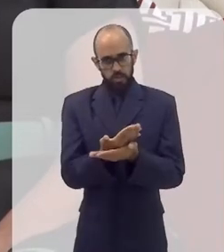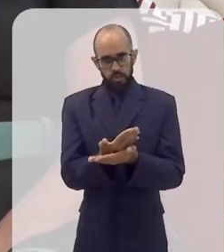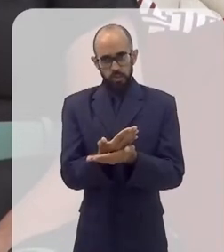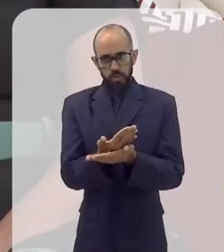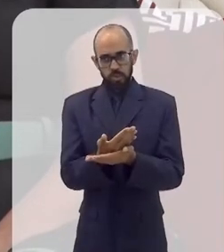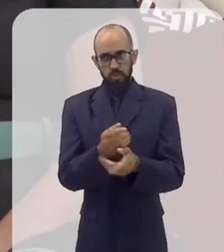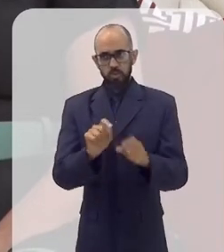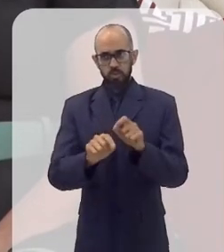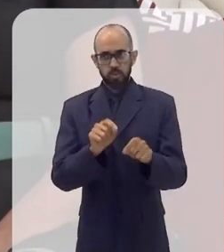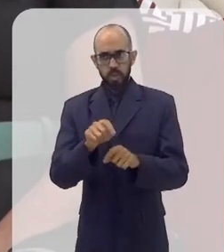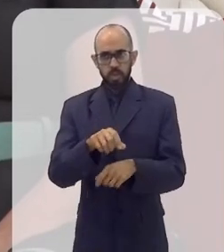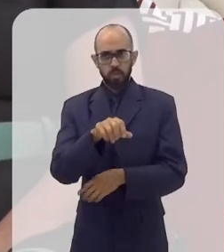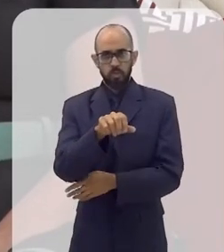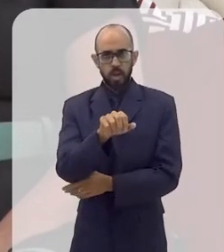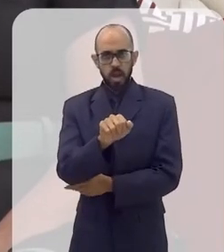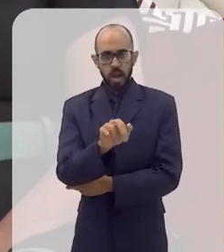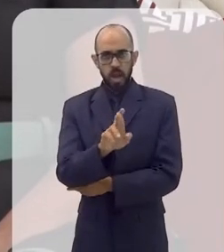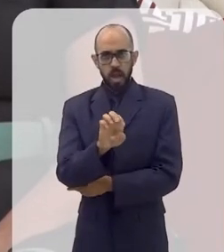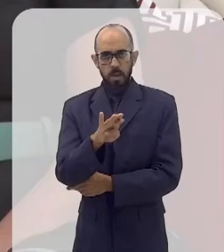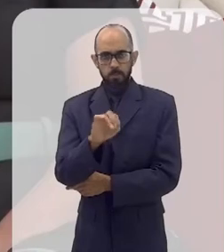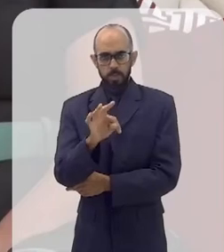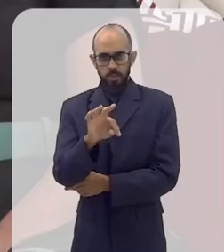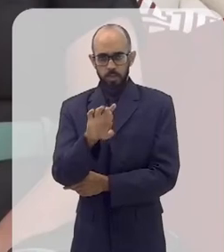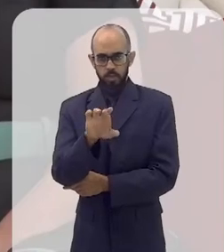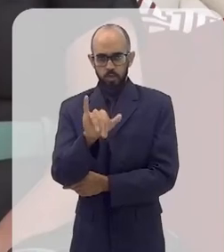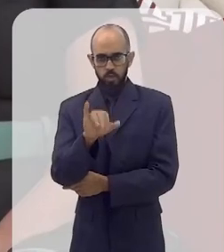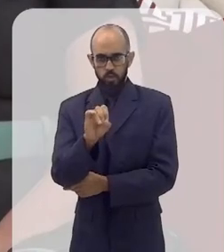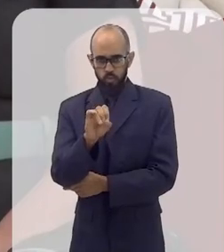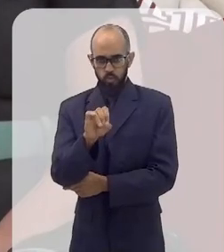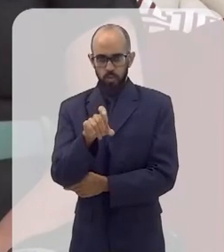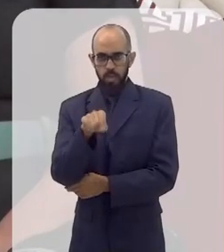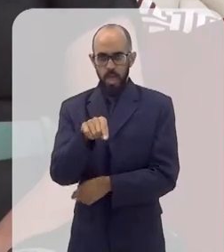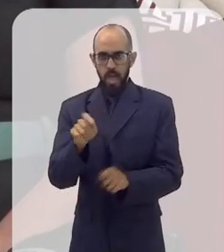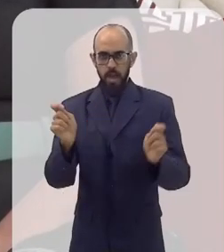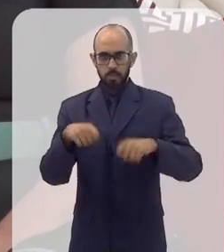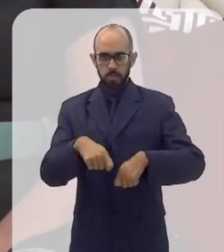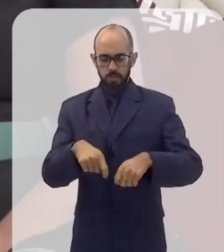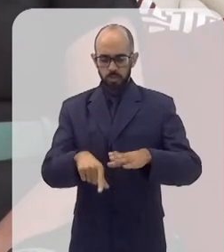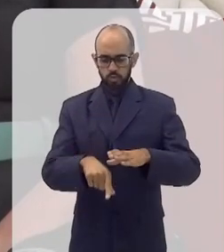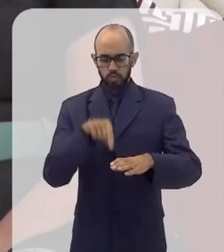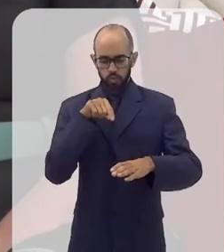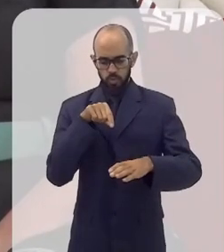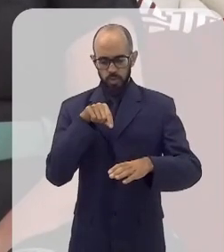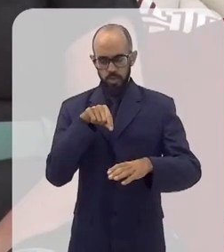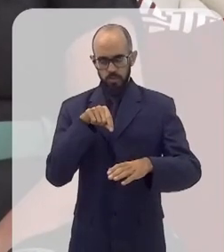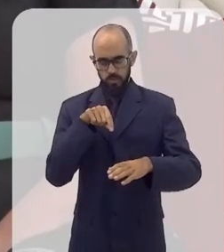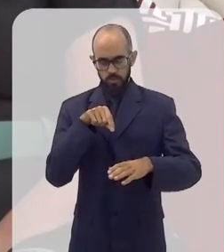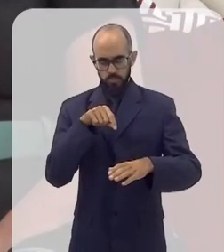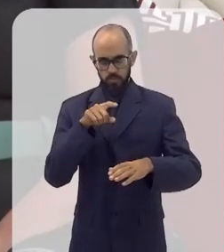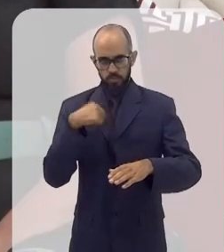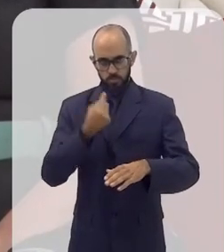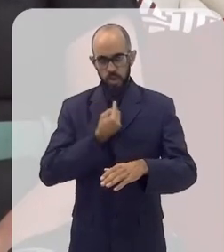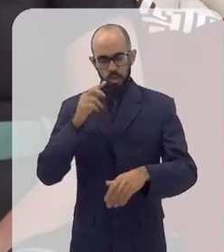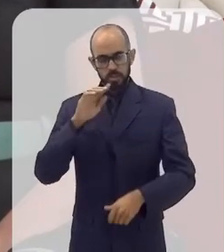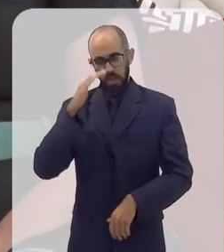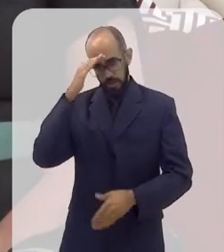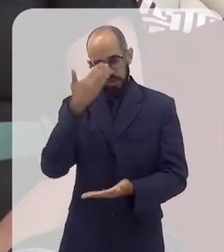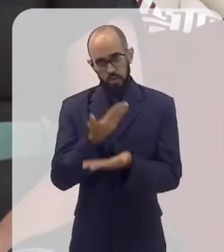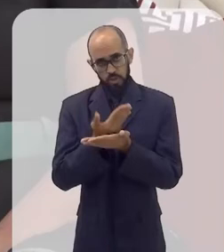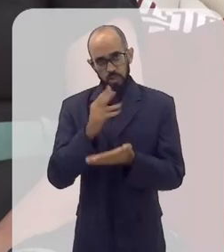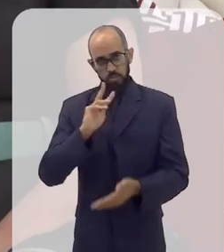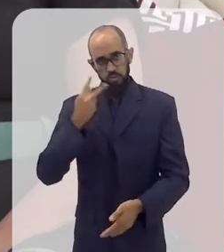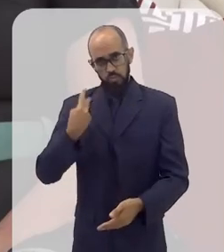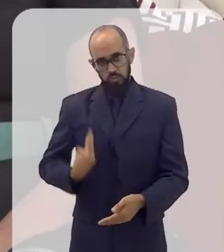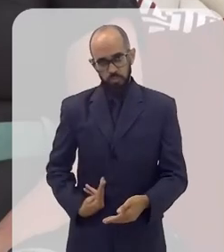arbítrio. O arbítrio é o poder de se fazer escolhas, e nós acreditamos que o ser humano tem essa escolha